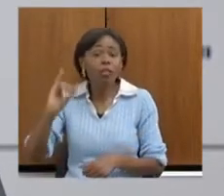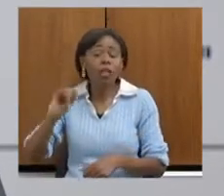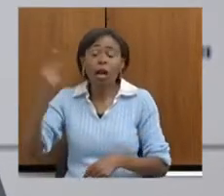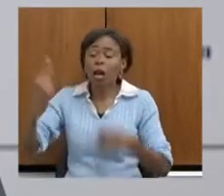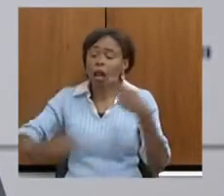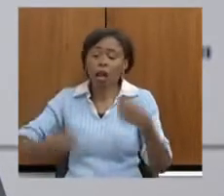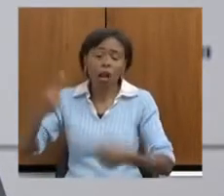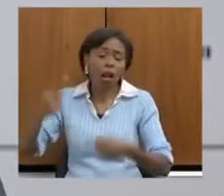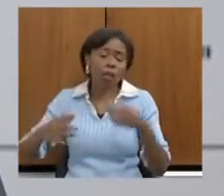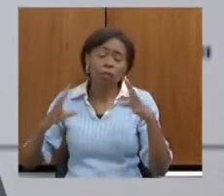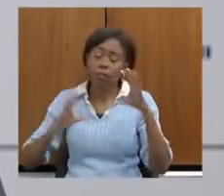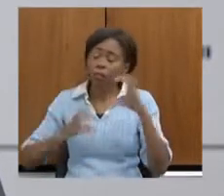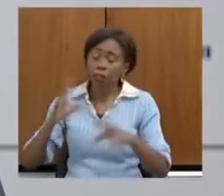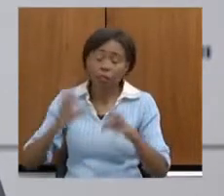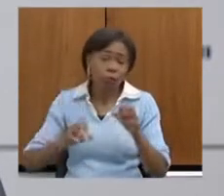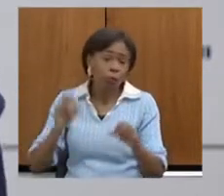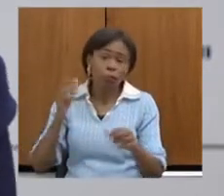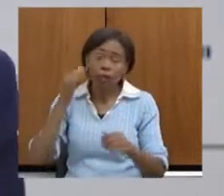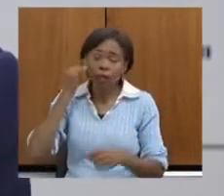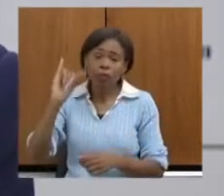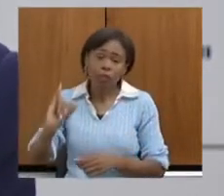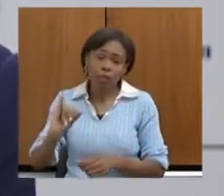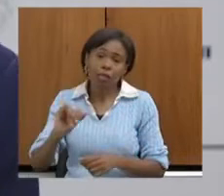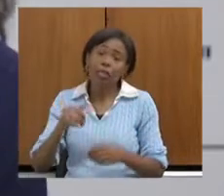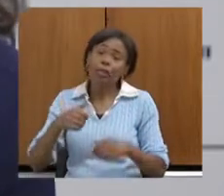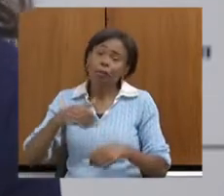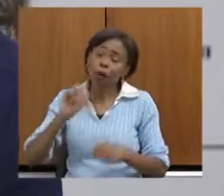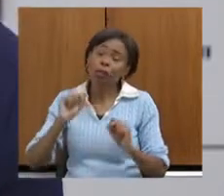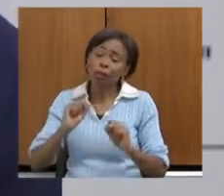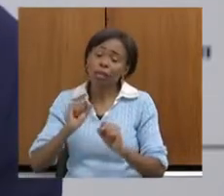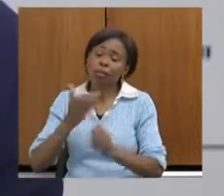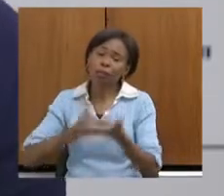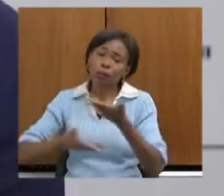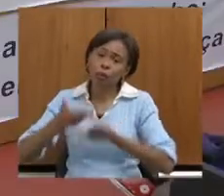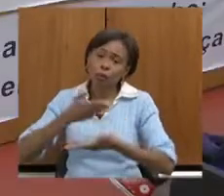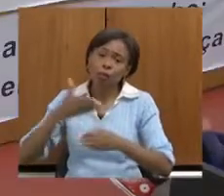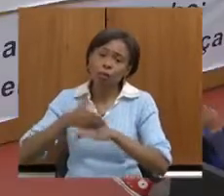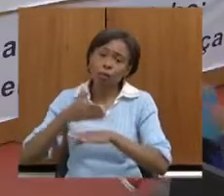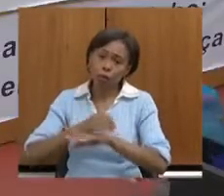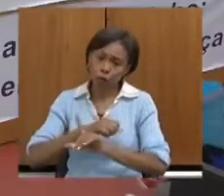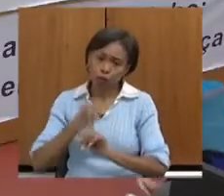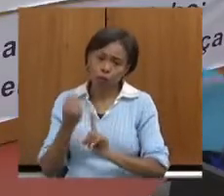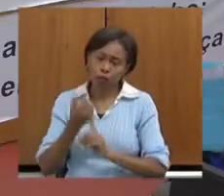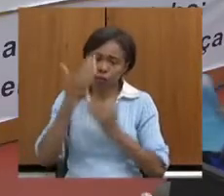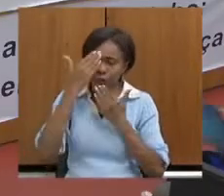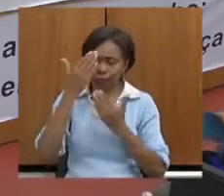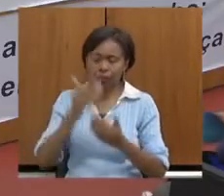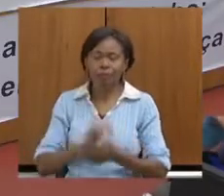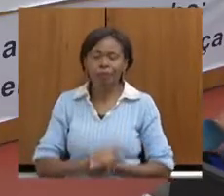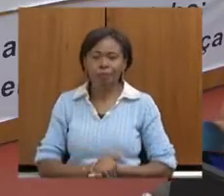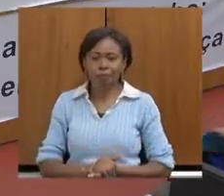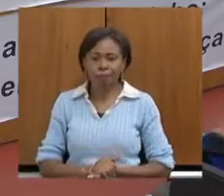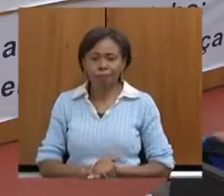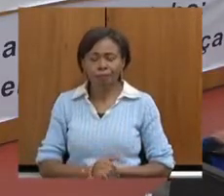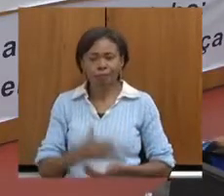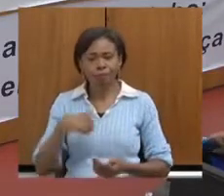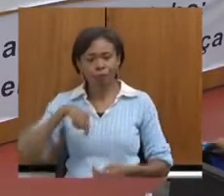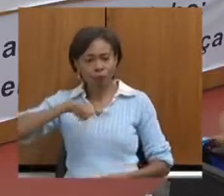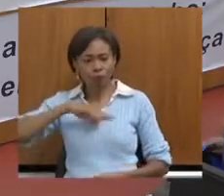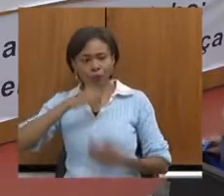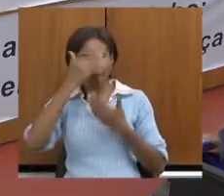separa uma reparação que Tragam mínimo de pacificação social Obrigada nós que agradecemos